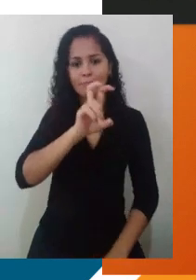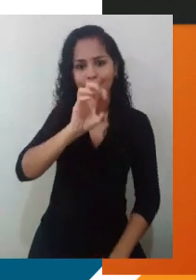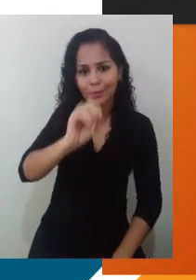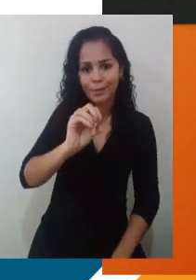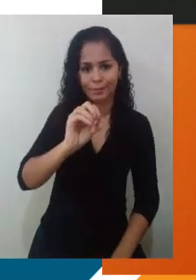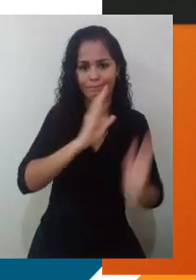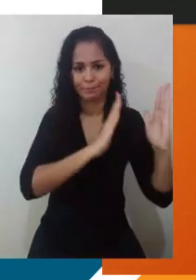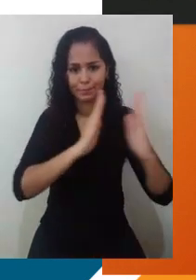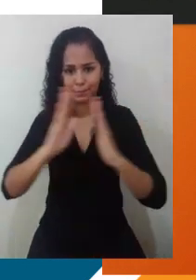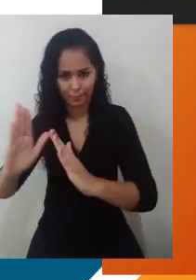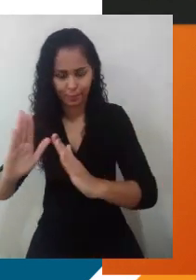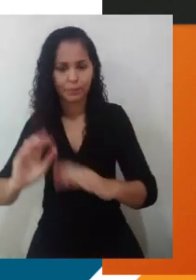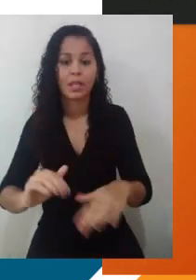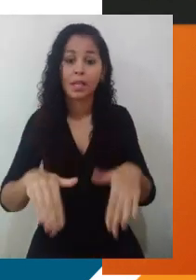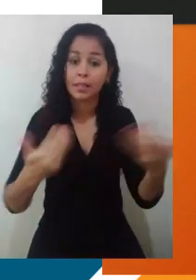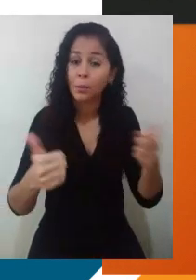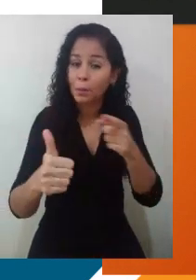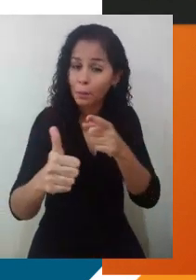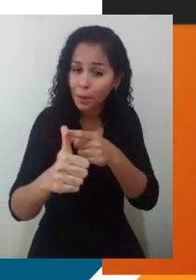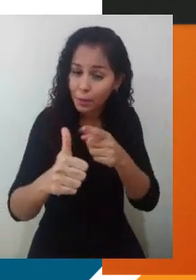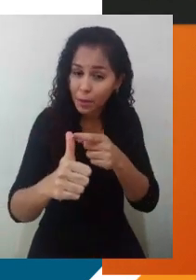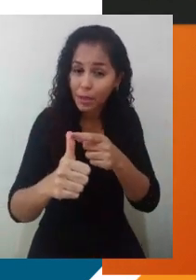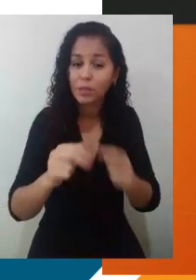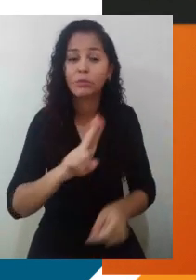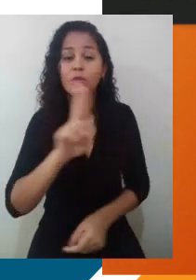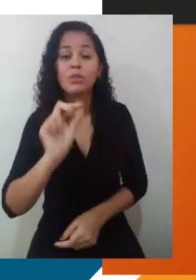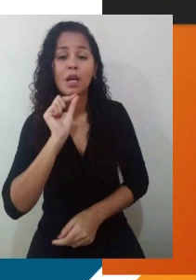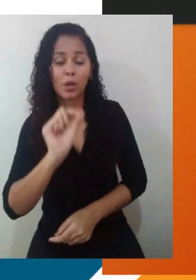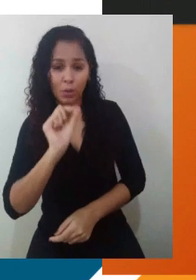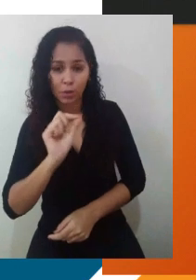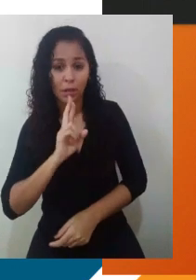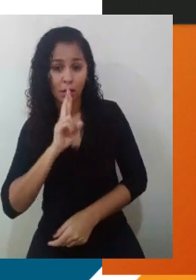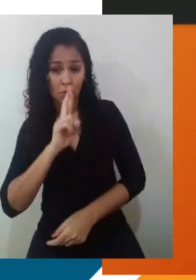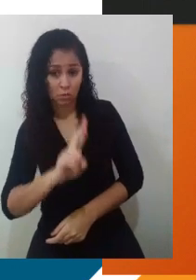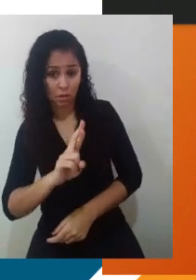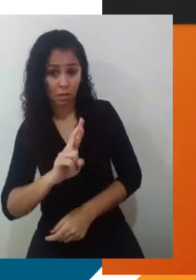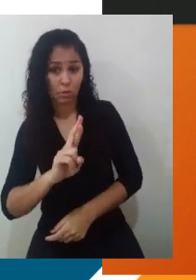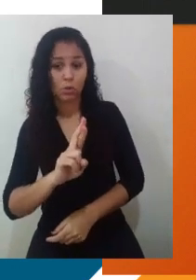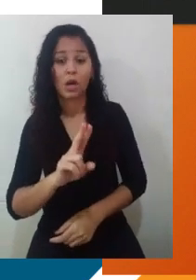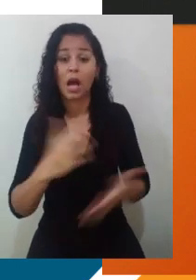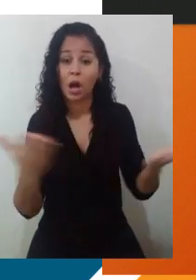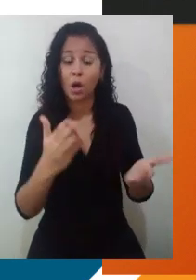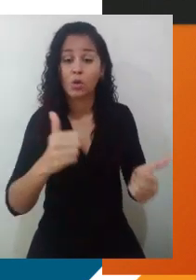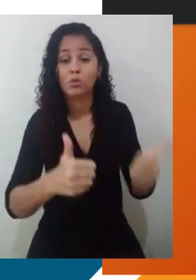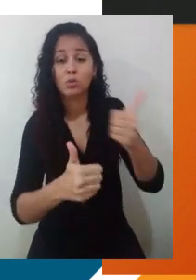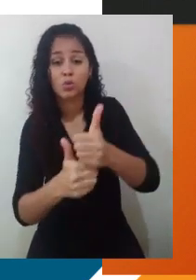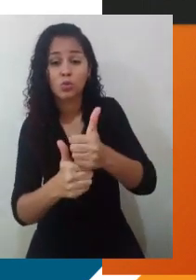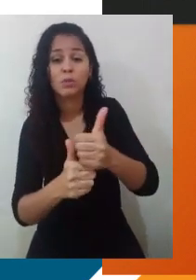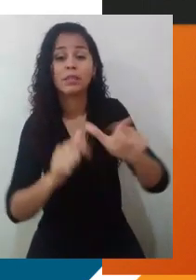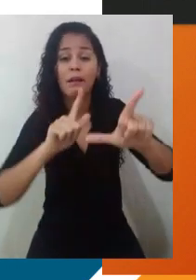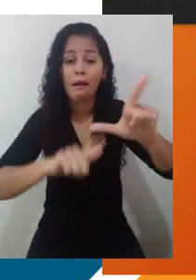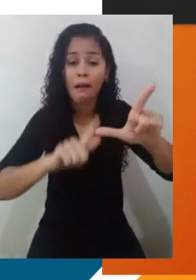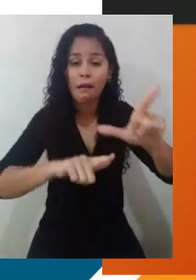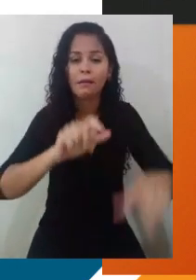50 parcelas. A primeira coisa que nós vamos fazer é batizar o resultado que nós estamos procurando de S, que é a